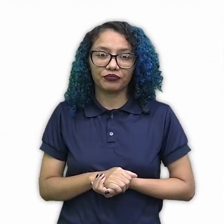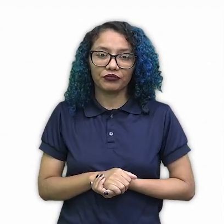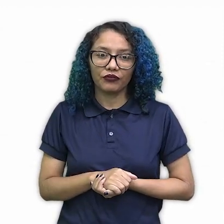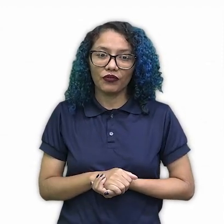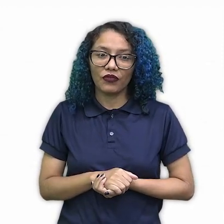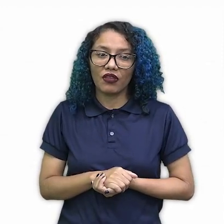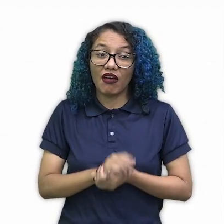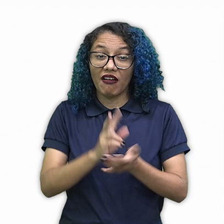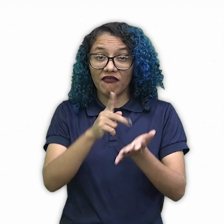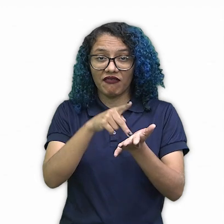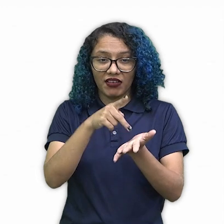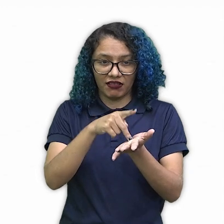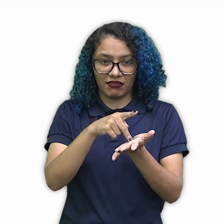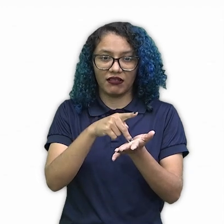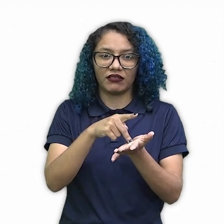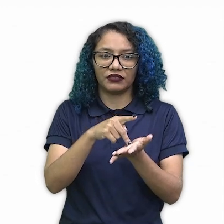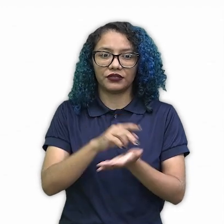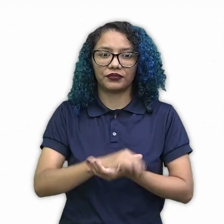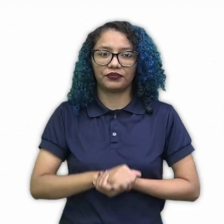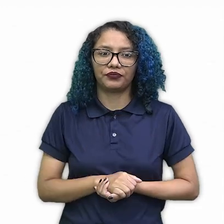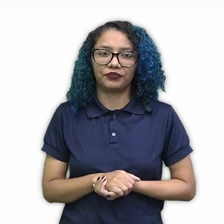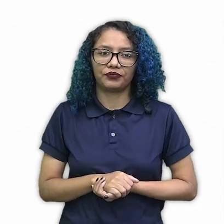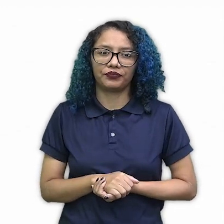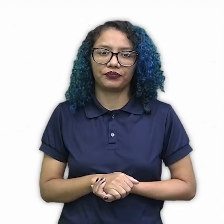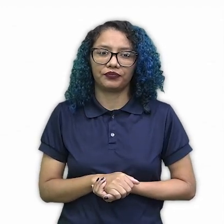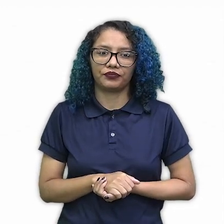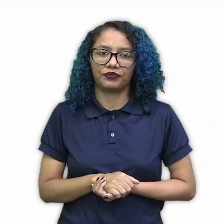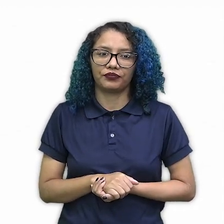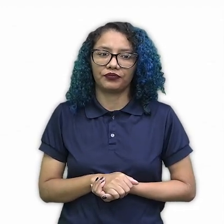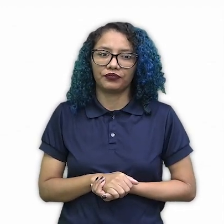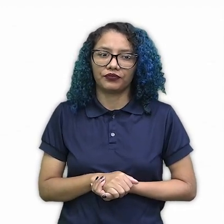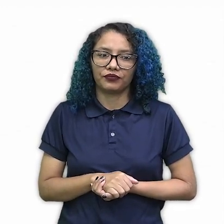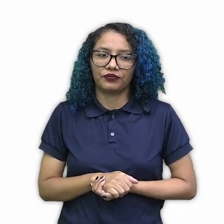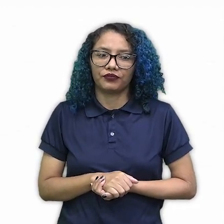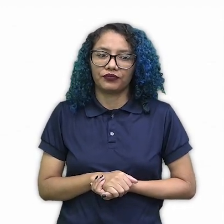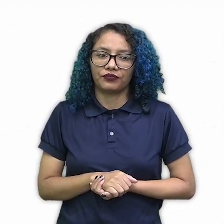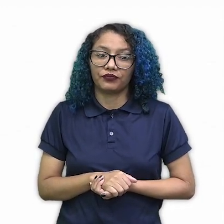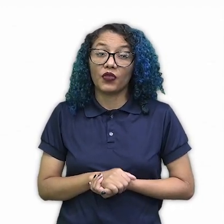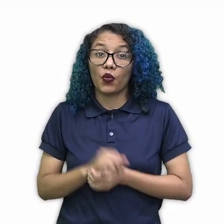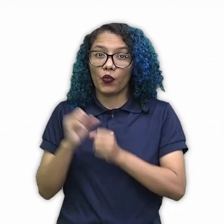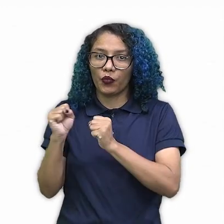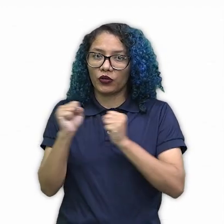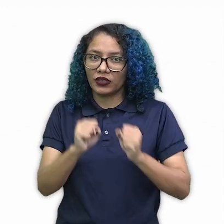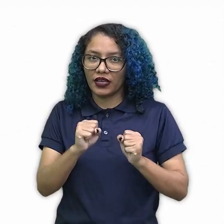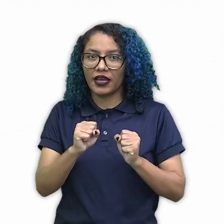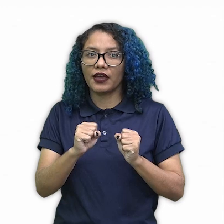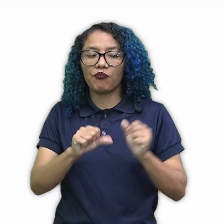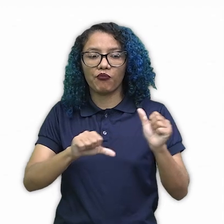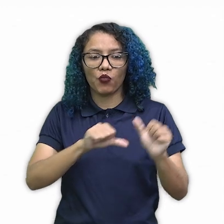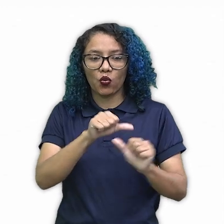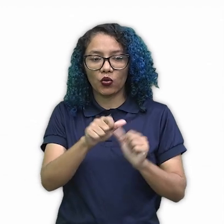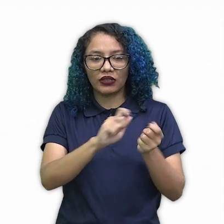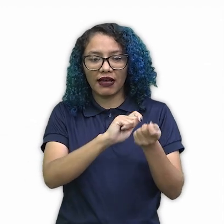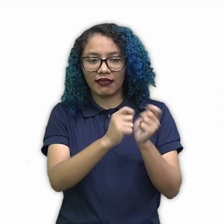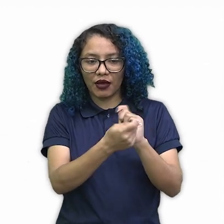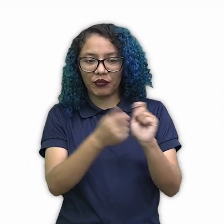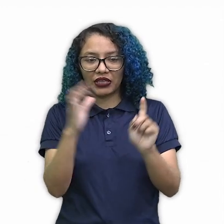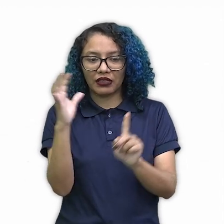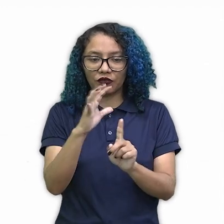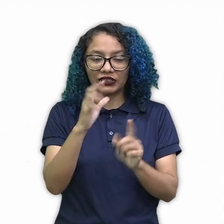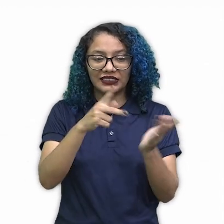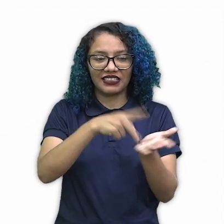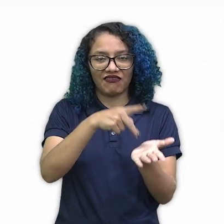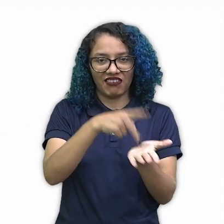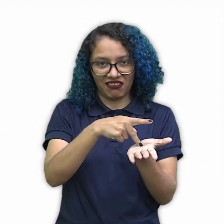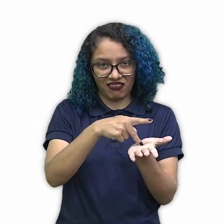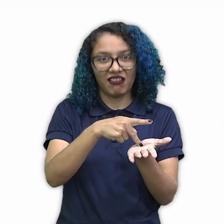e molde da verdade, ou seja, o poder molda essa verdade, né? A gente até brinca muitas